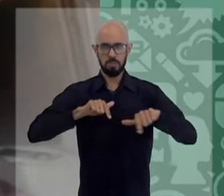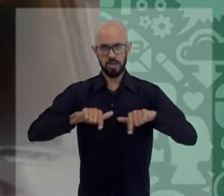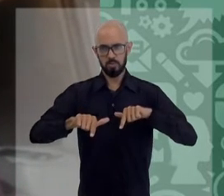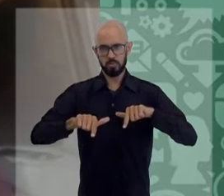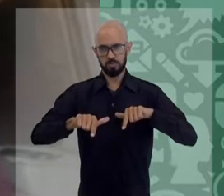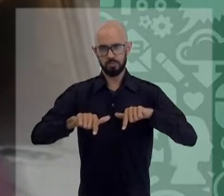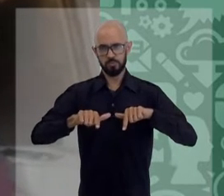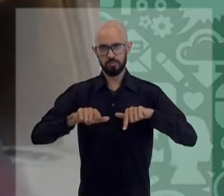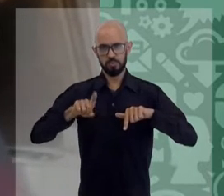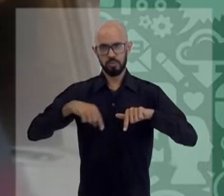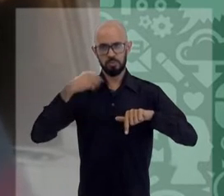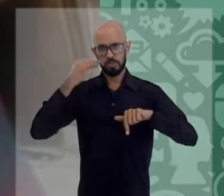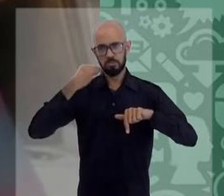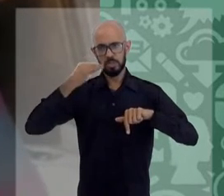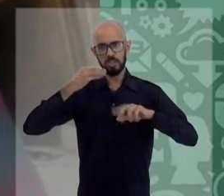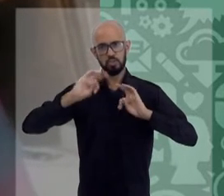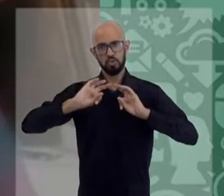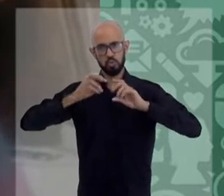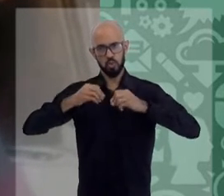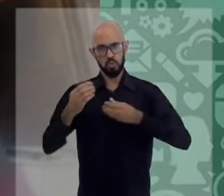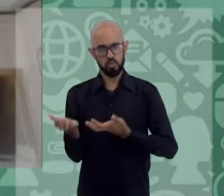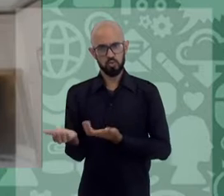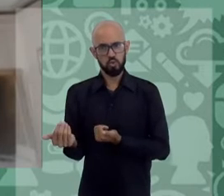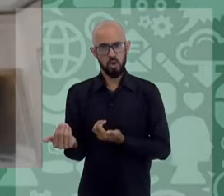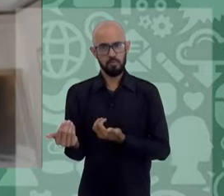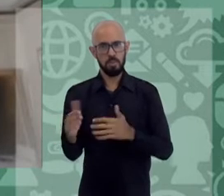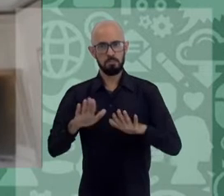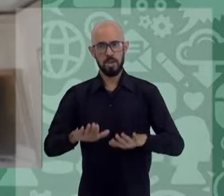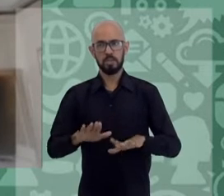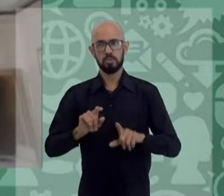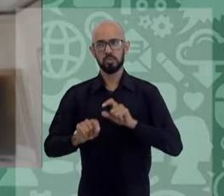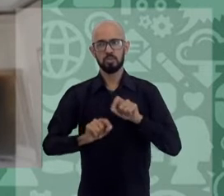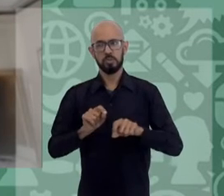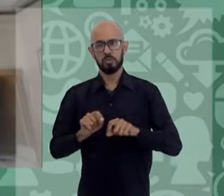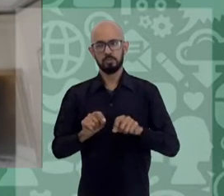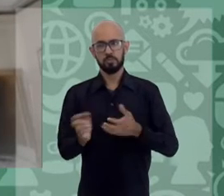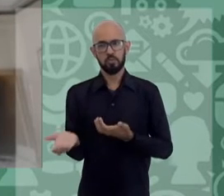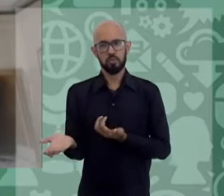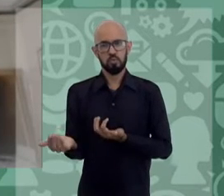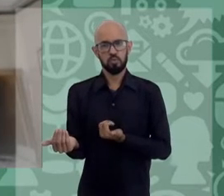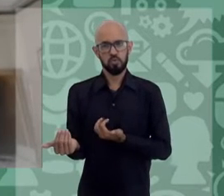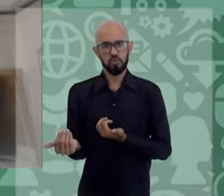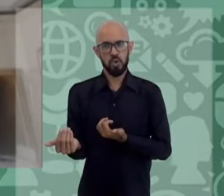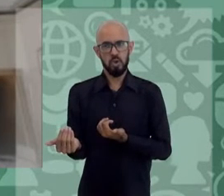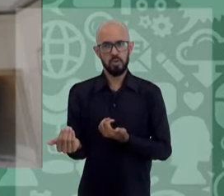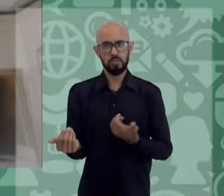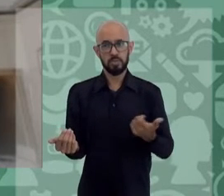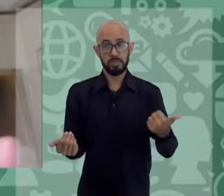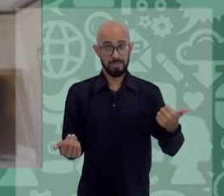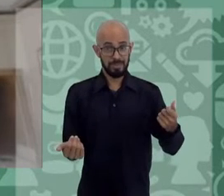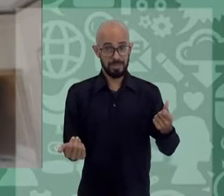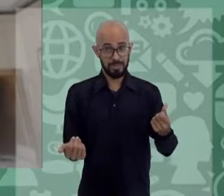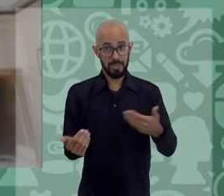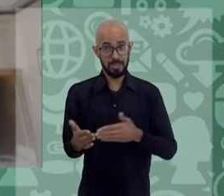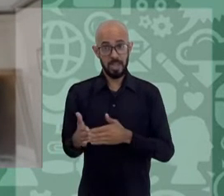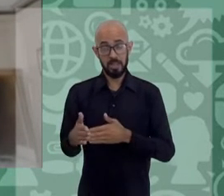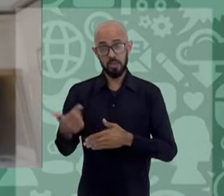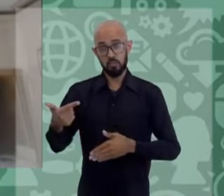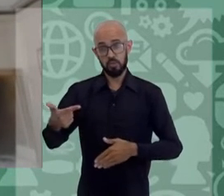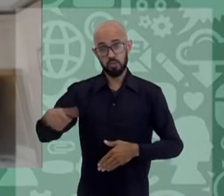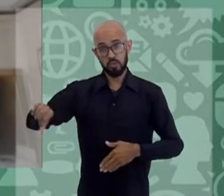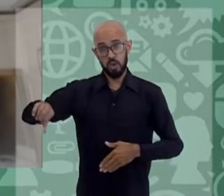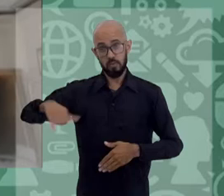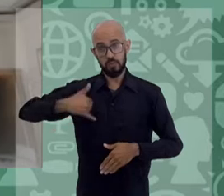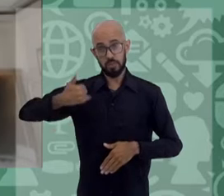trabalho. Isso é uma experiência que todo jovem faz. Bom, os jovens, né, nessa faixa aí dos 16 aos 29